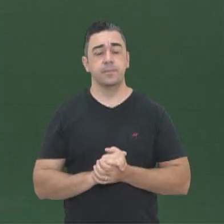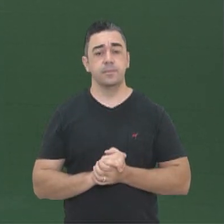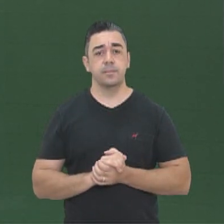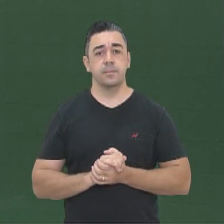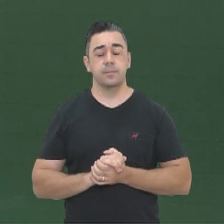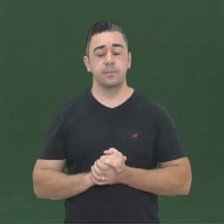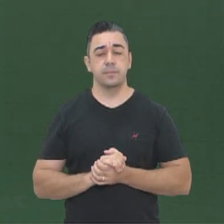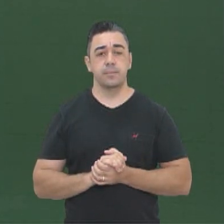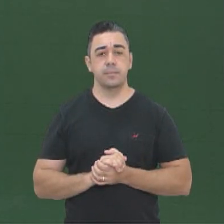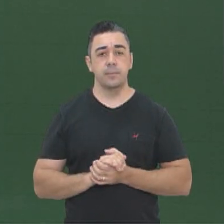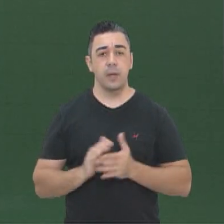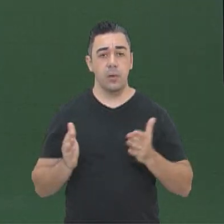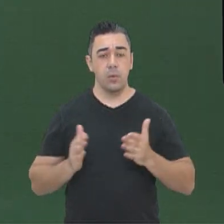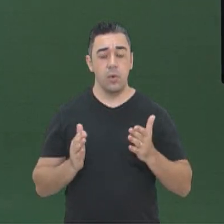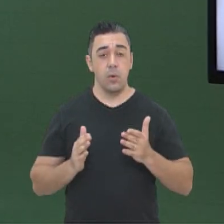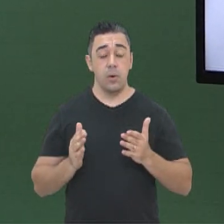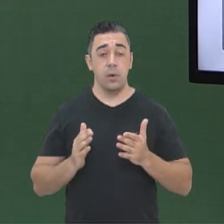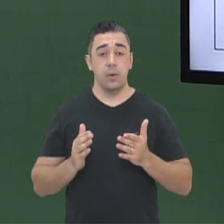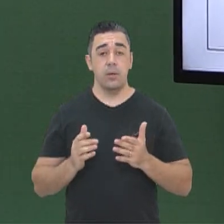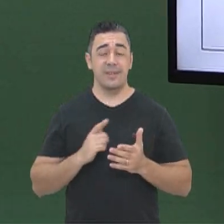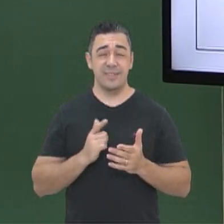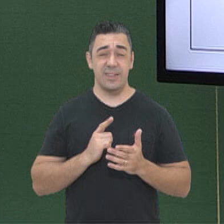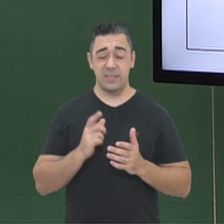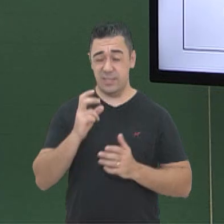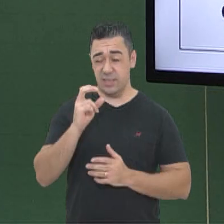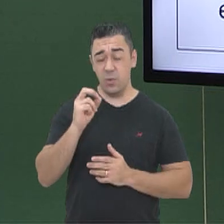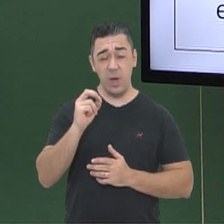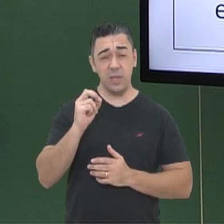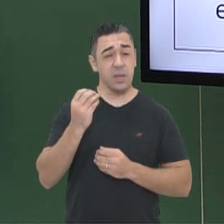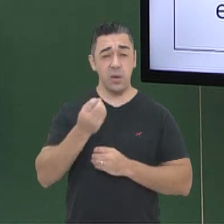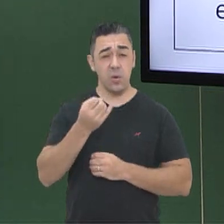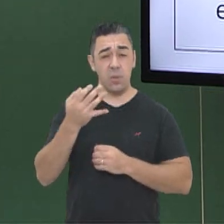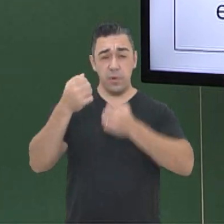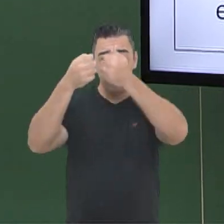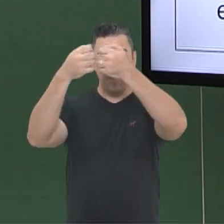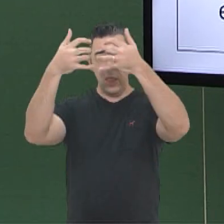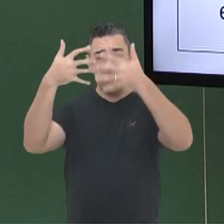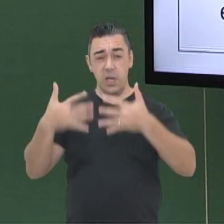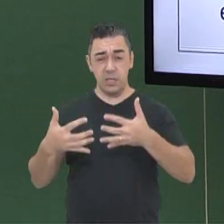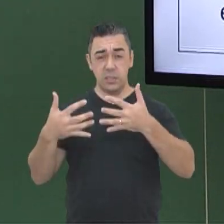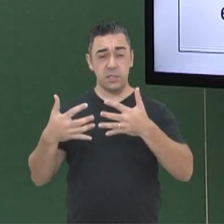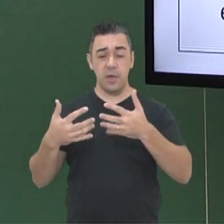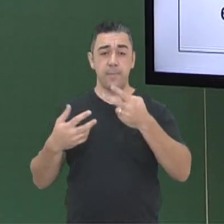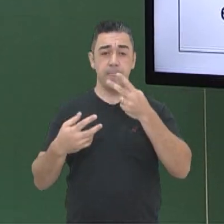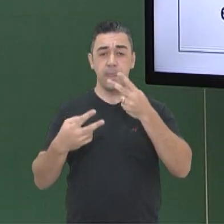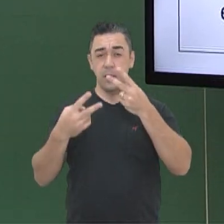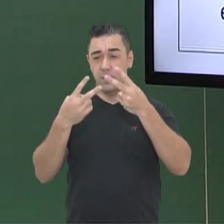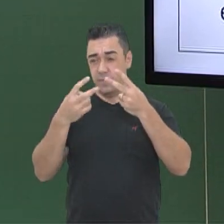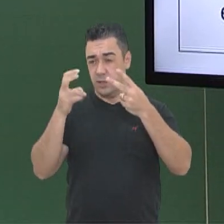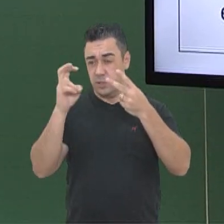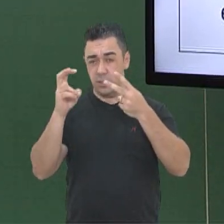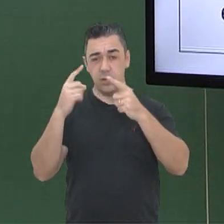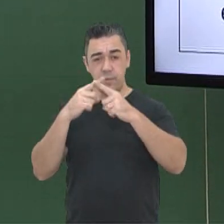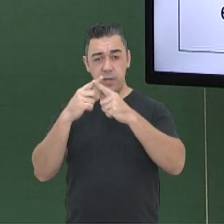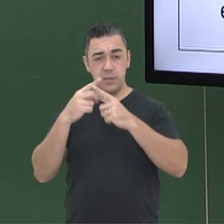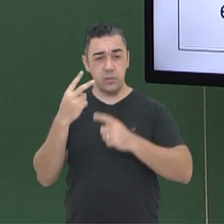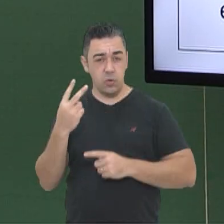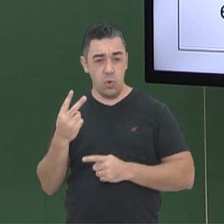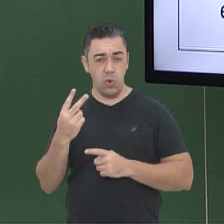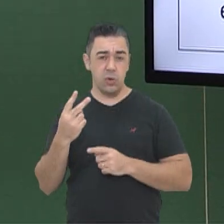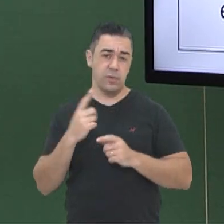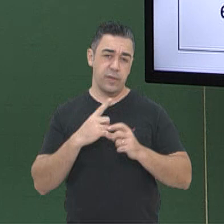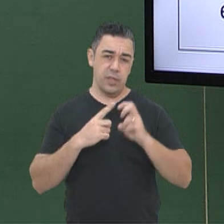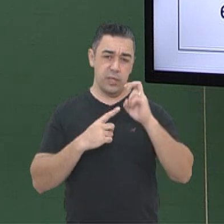cubo. Raiz quadrada de 50. 50 é a mesma coisa que 25 vezes 2, tá? E